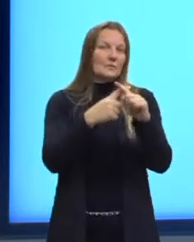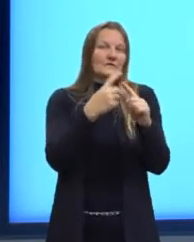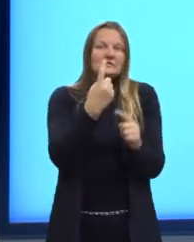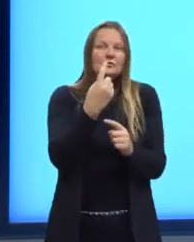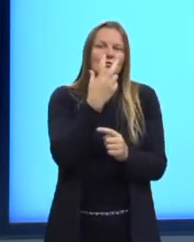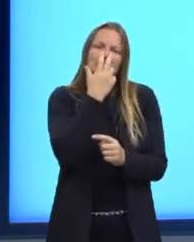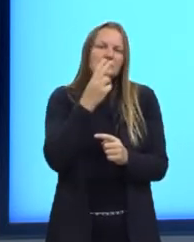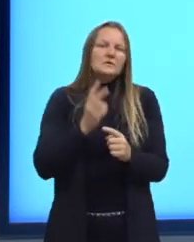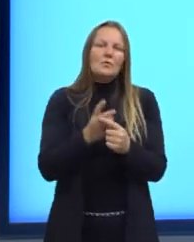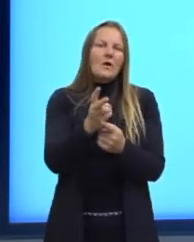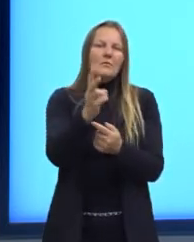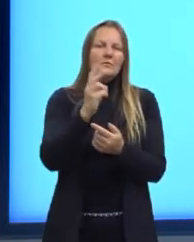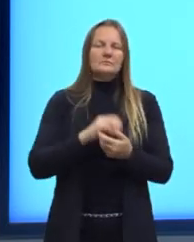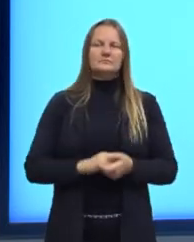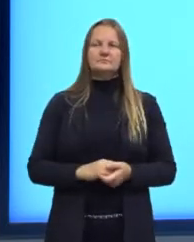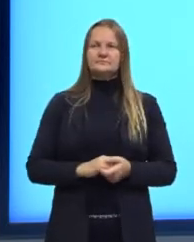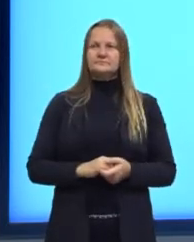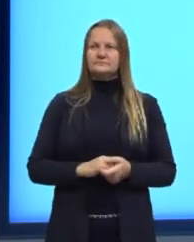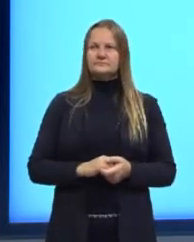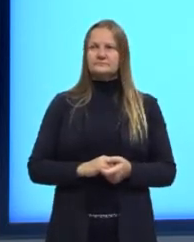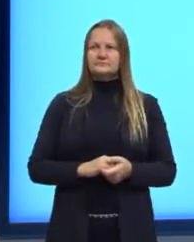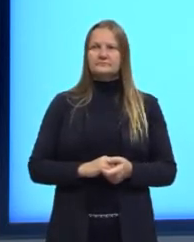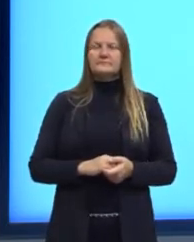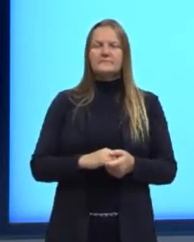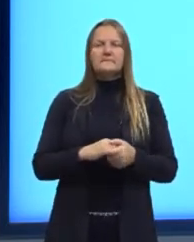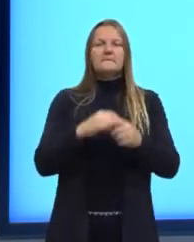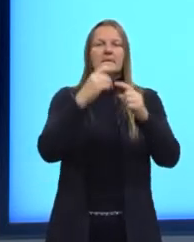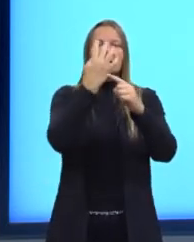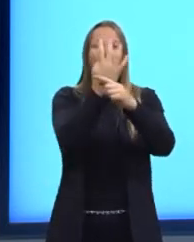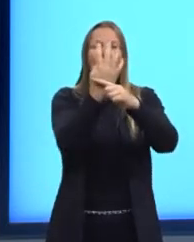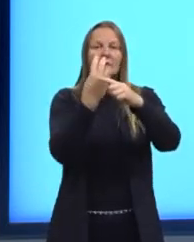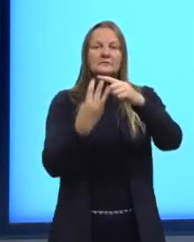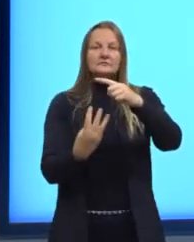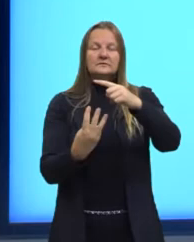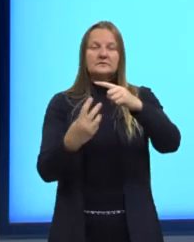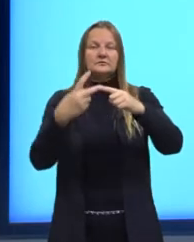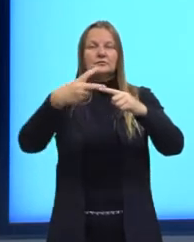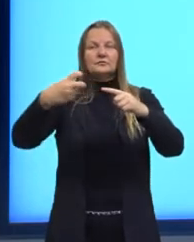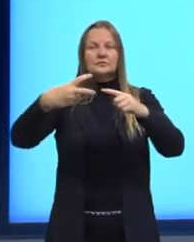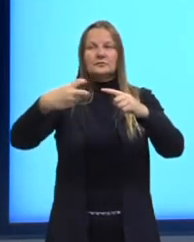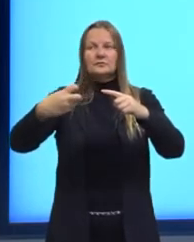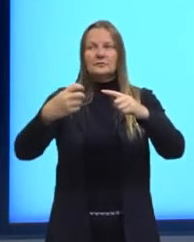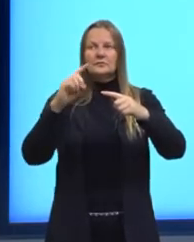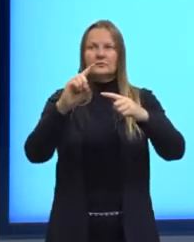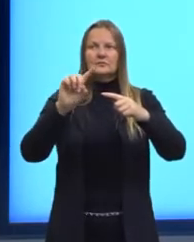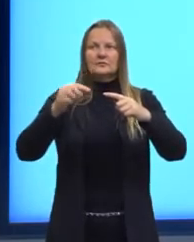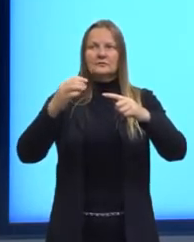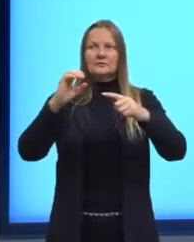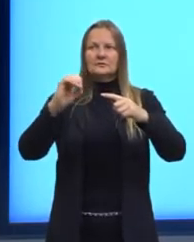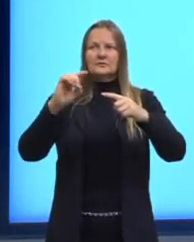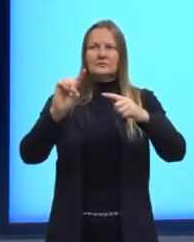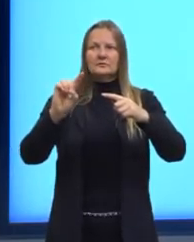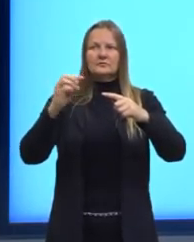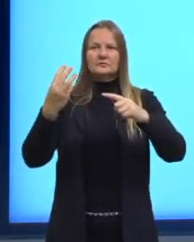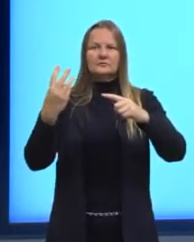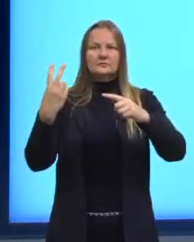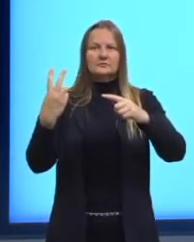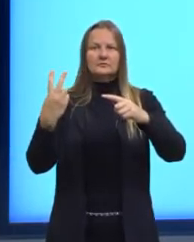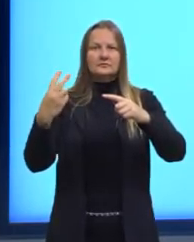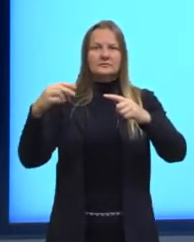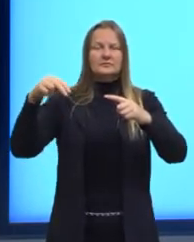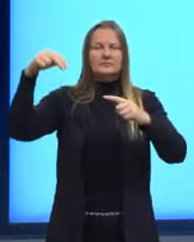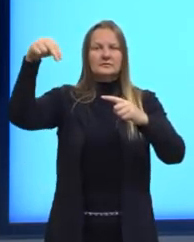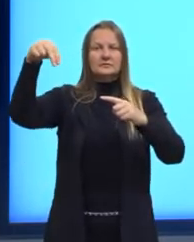aqui então eu resolvi a multiplicação né Quatro terços é igual a 1,0132